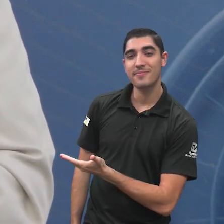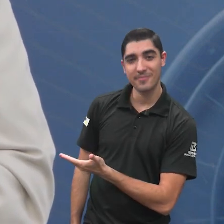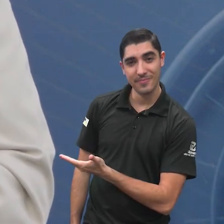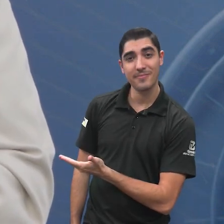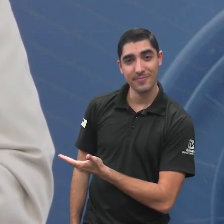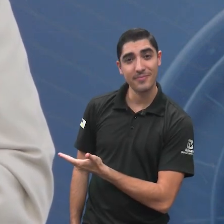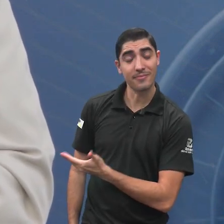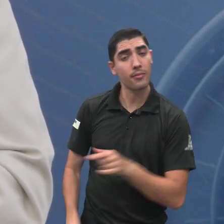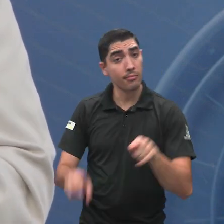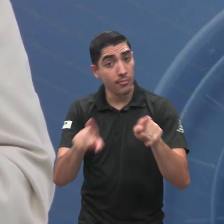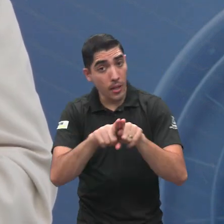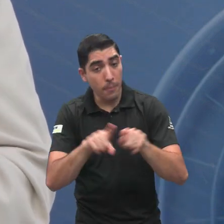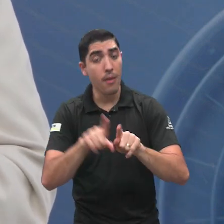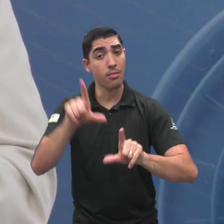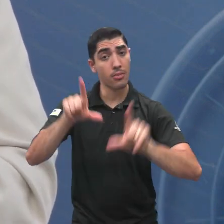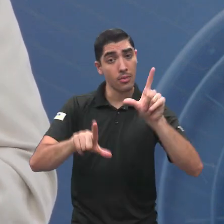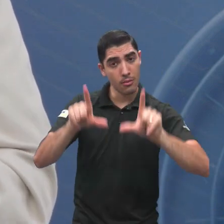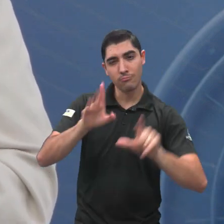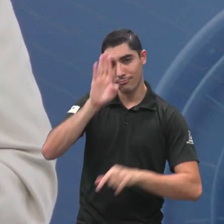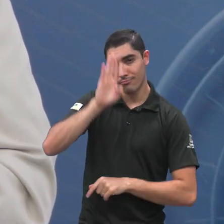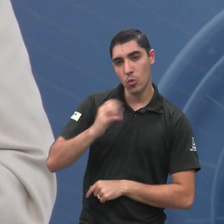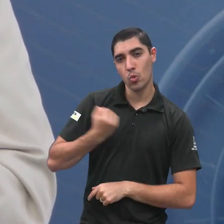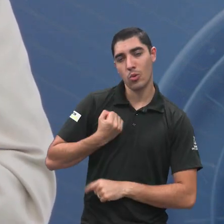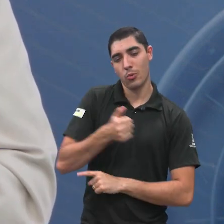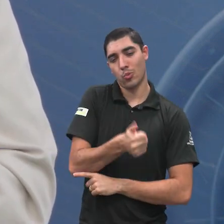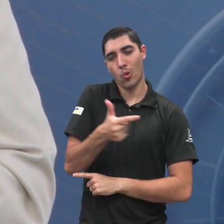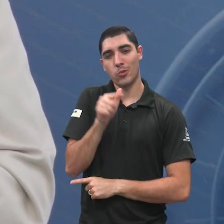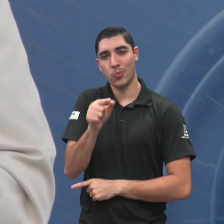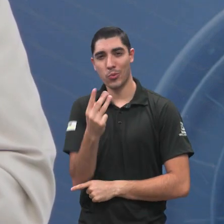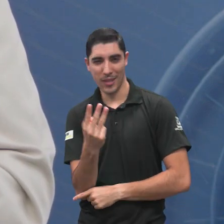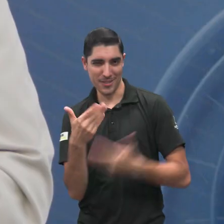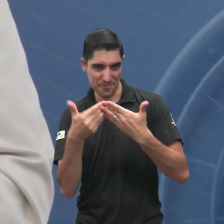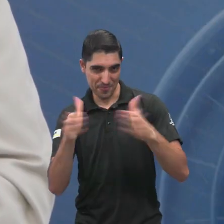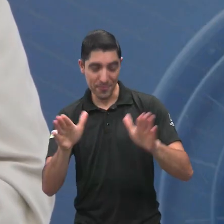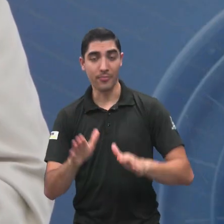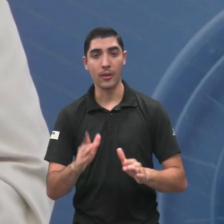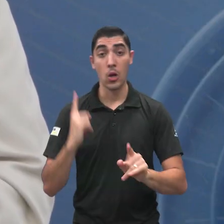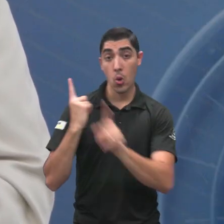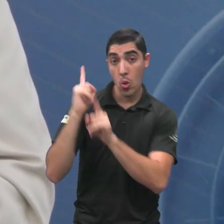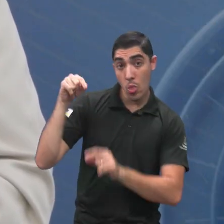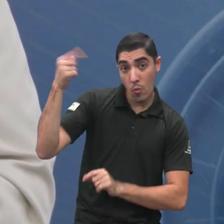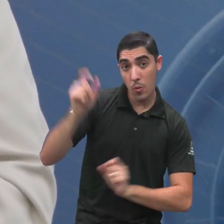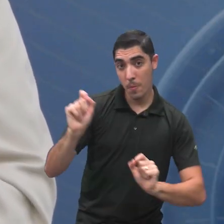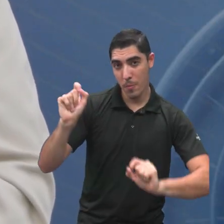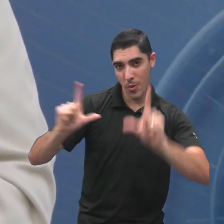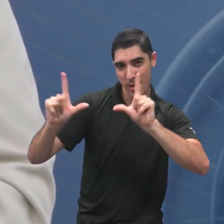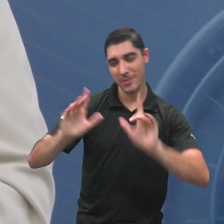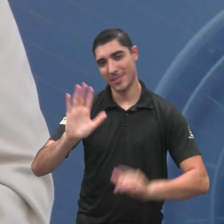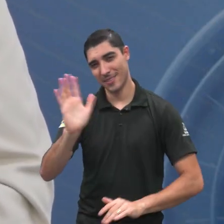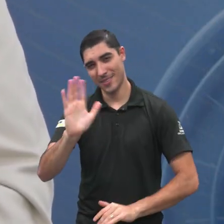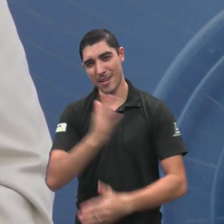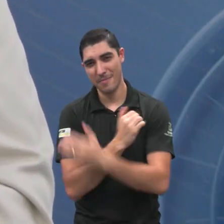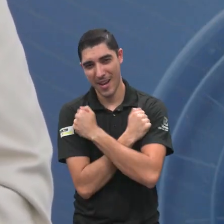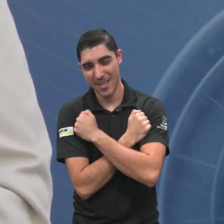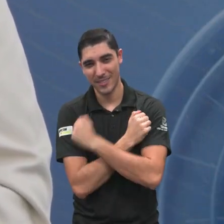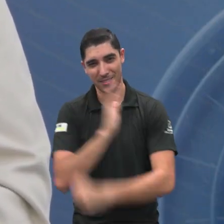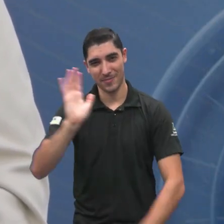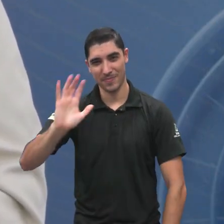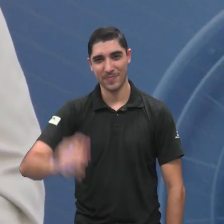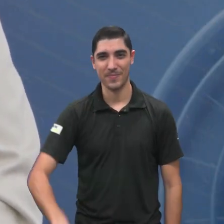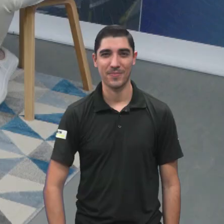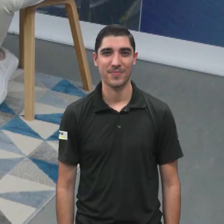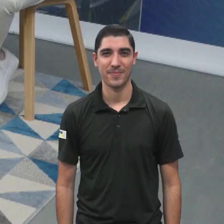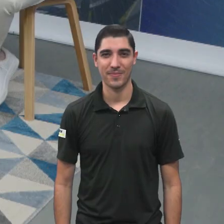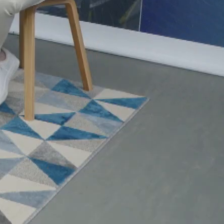youtube.com/TV Câmara SJC e também no canal aberto 12.3. Até o próximo Diálogos da Cidade. Um forte abraço. Tchau.